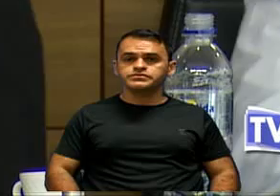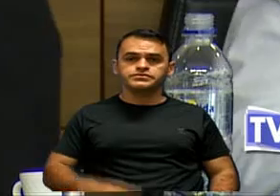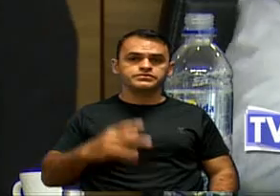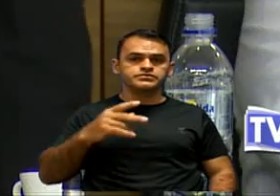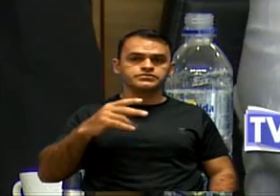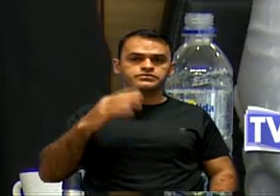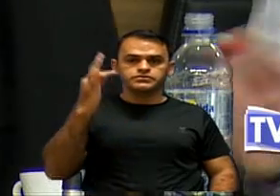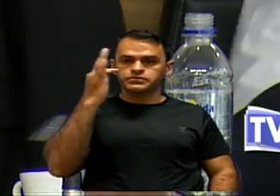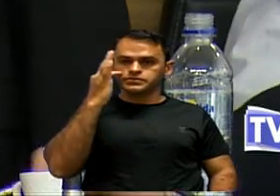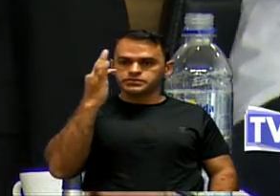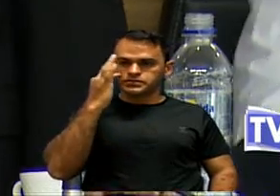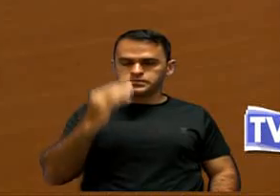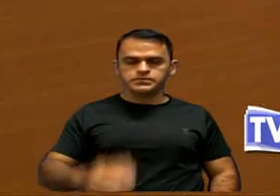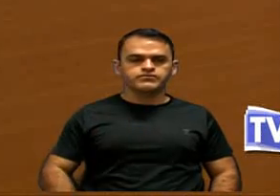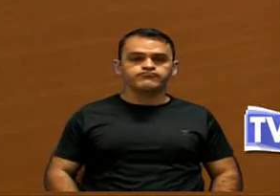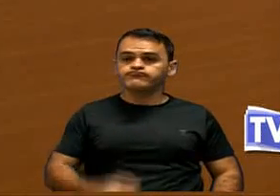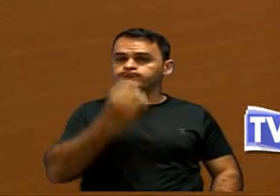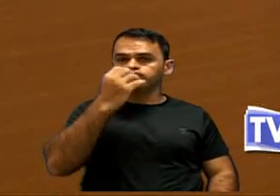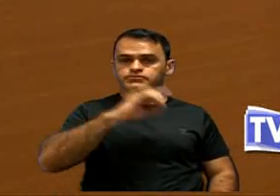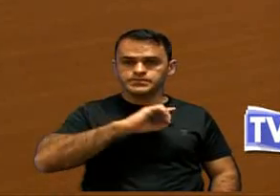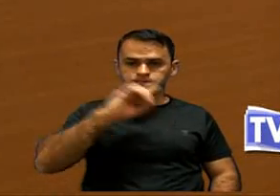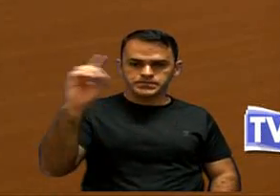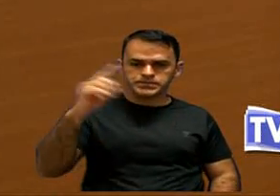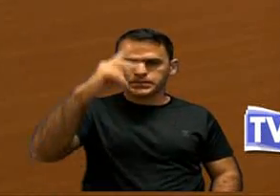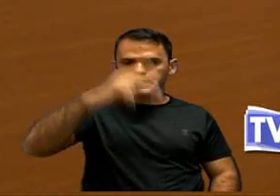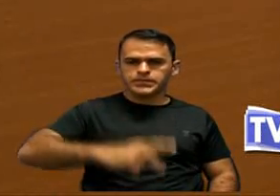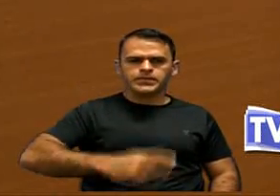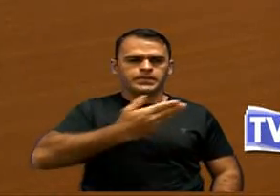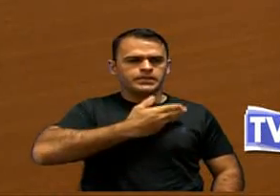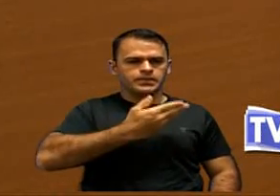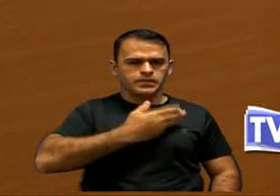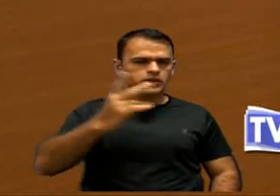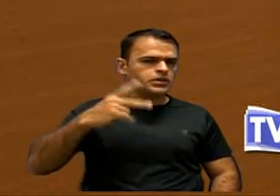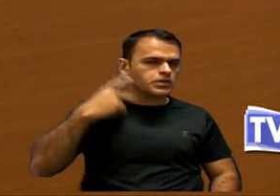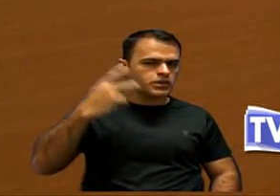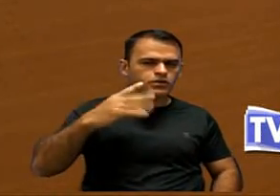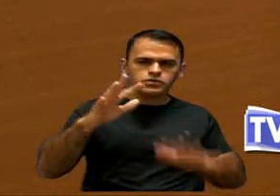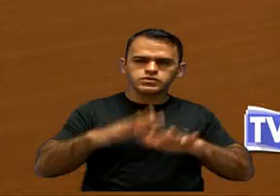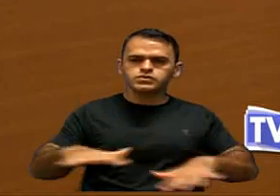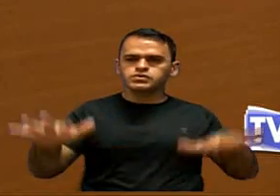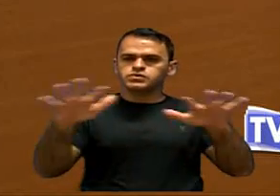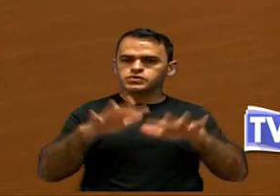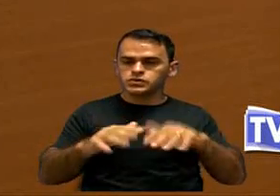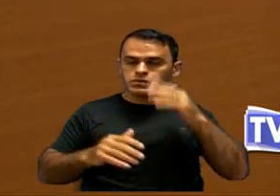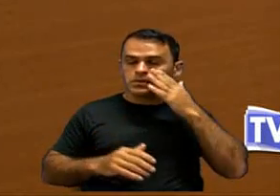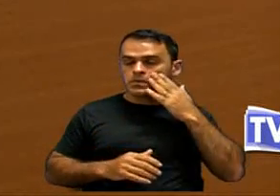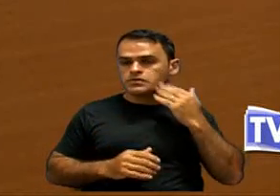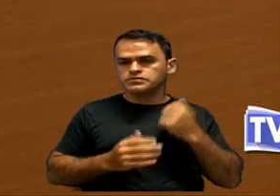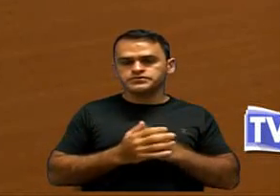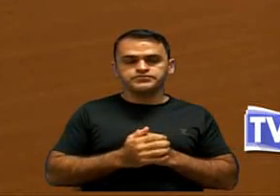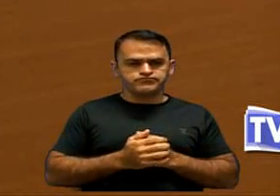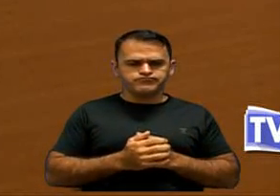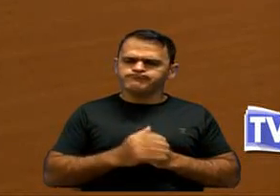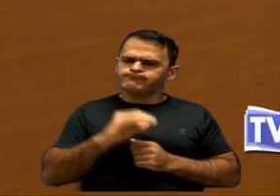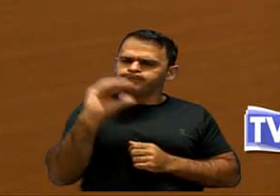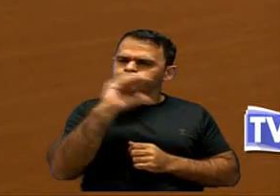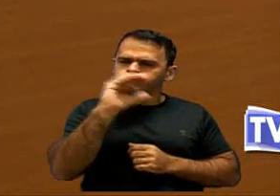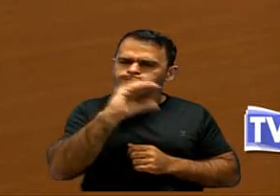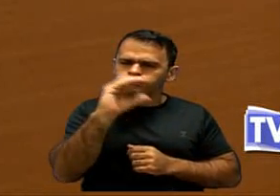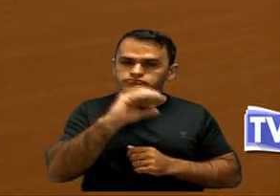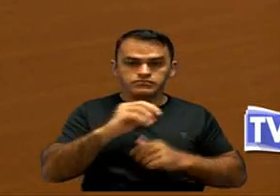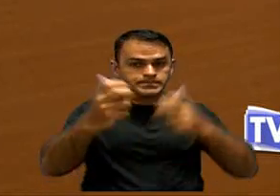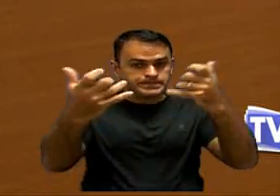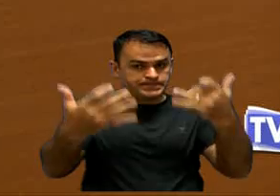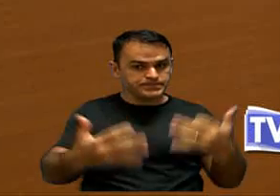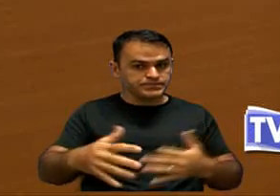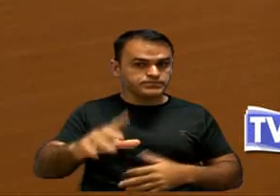Fernando Dini. Eu quero... Bom dia, presidente, colegas que nos acompanham. Eu quero rapidamente falar um pouco sobre o